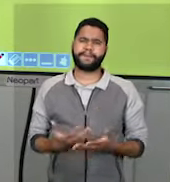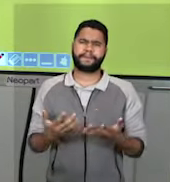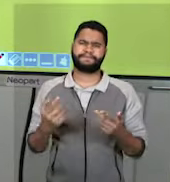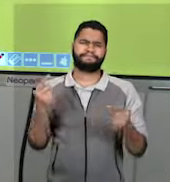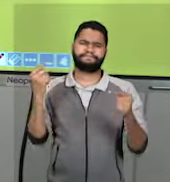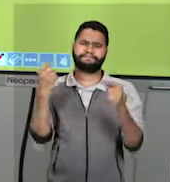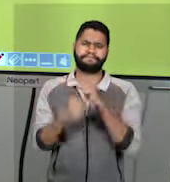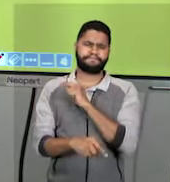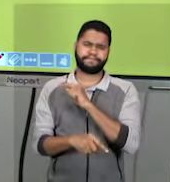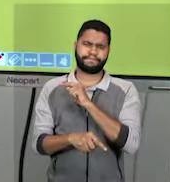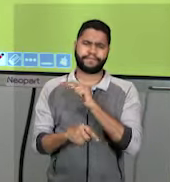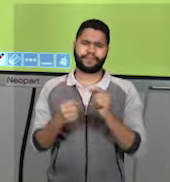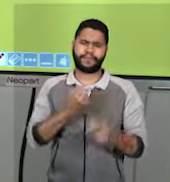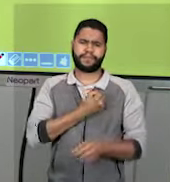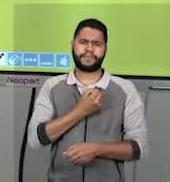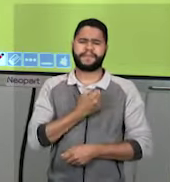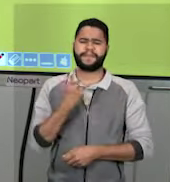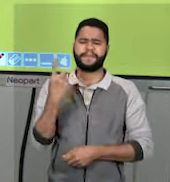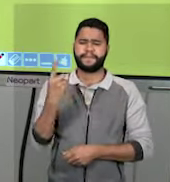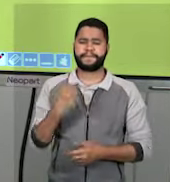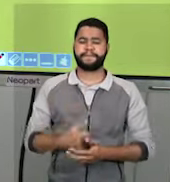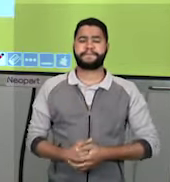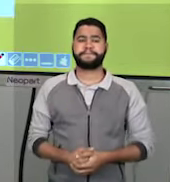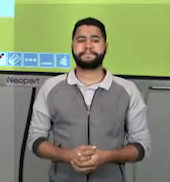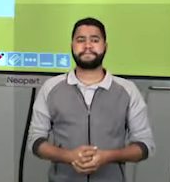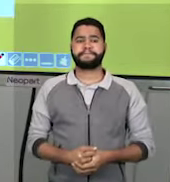sentido nós colocarmos essa base 1.